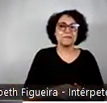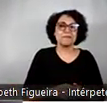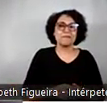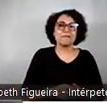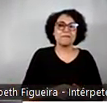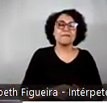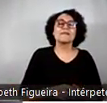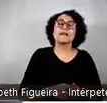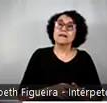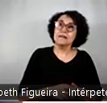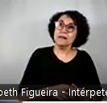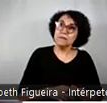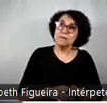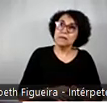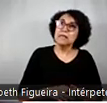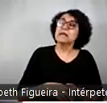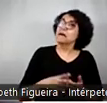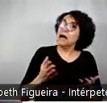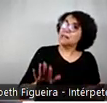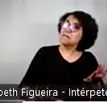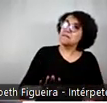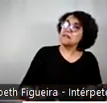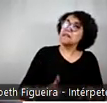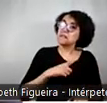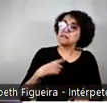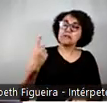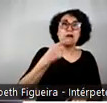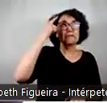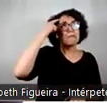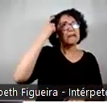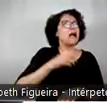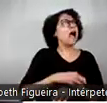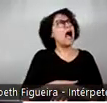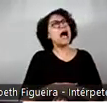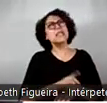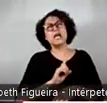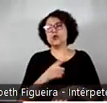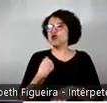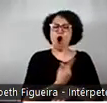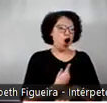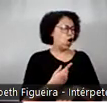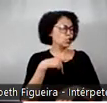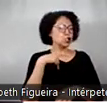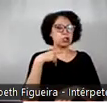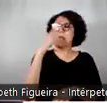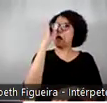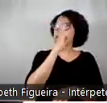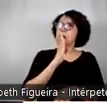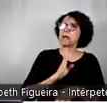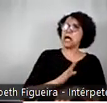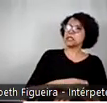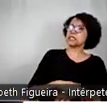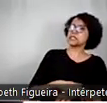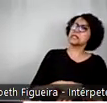encontro e afeto. E a gente sempre foca, né, nessa questão da falta, né? Nossa, mas o migrante não sabe falar português,